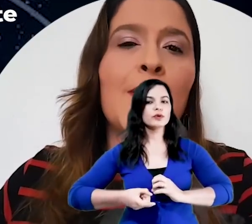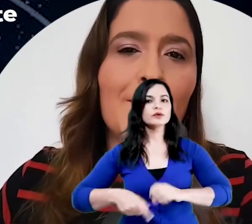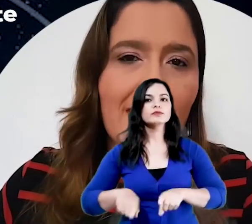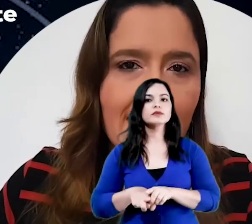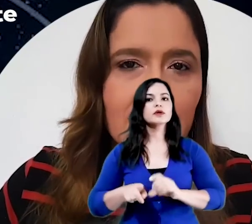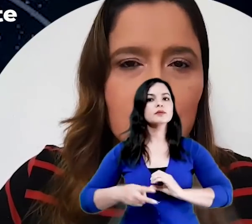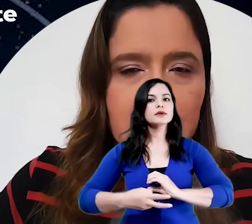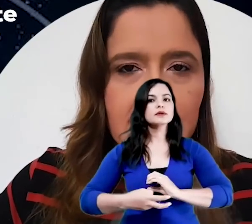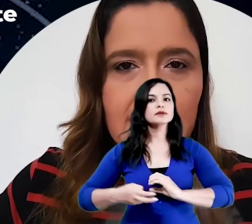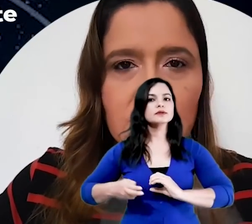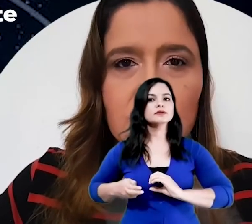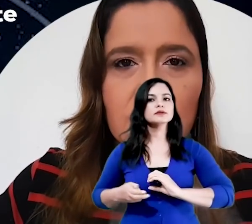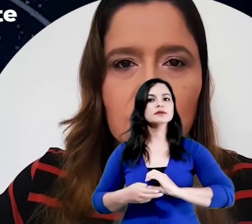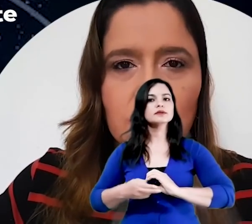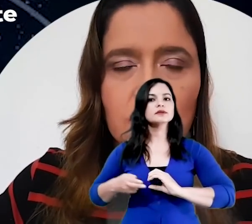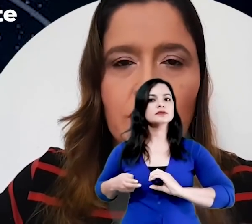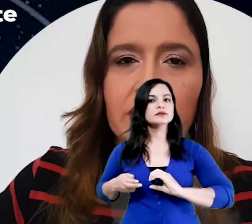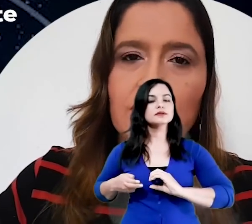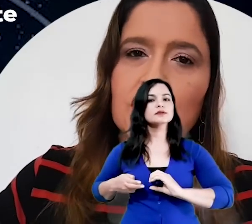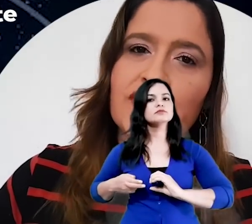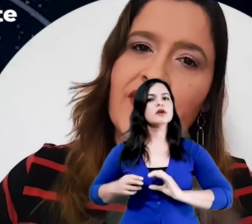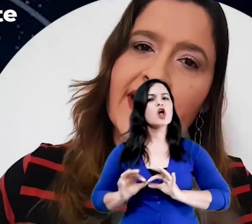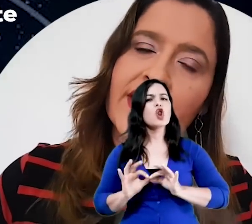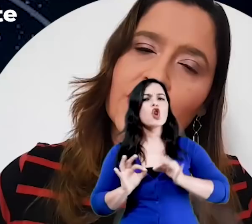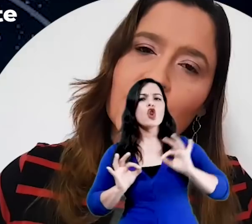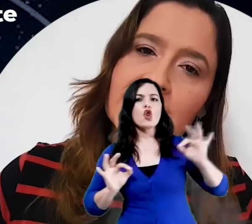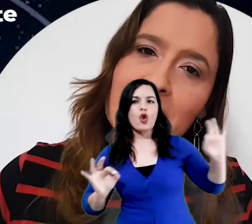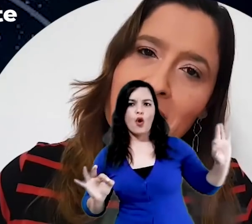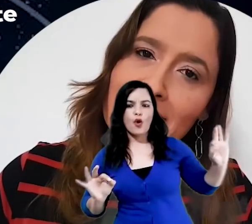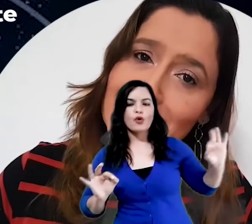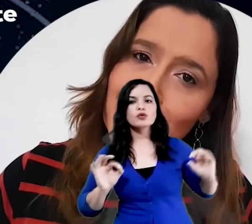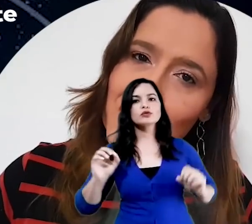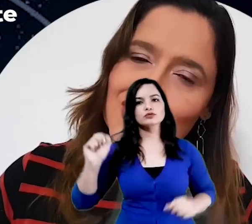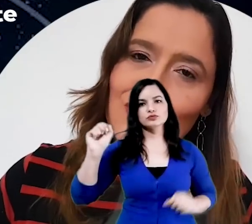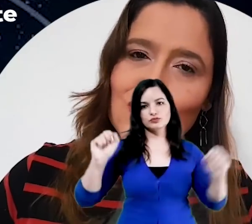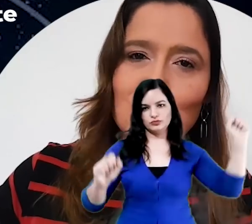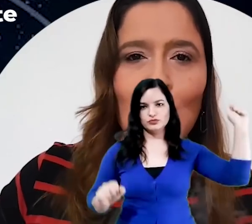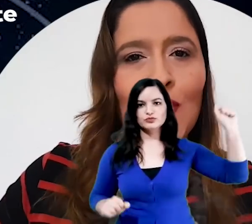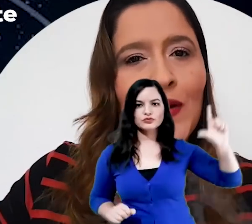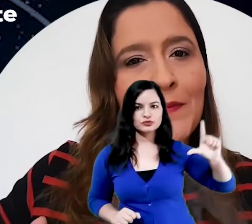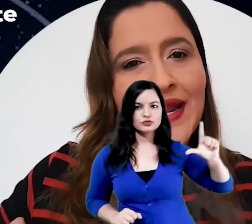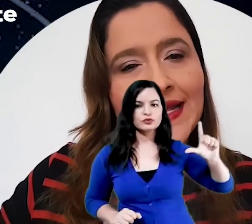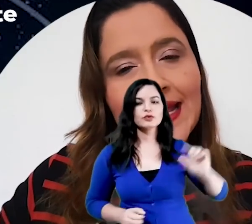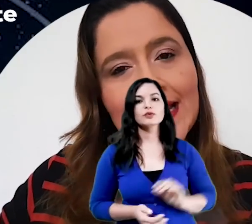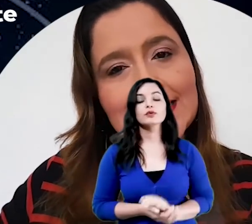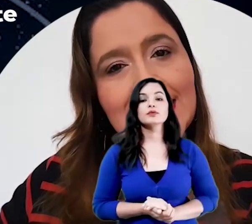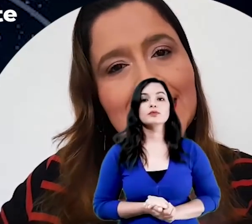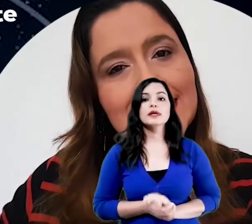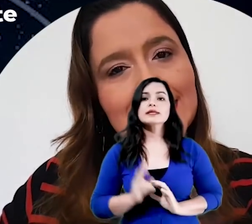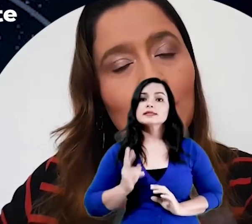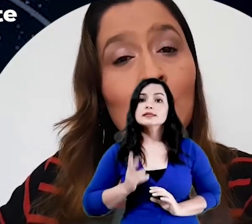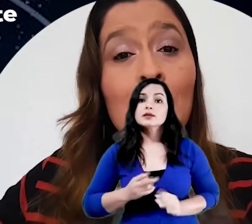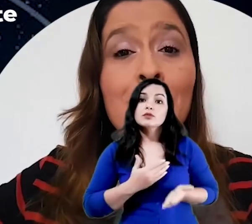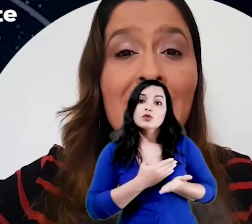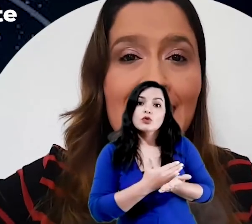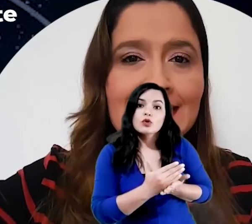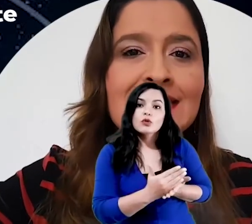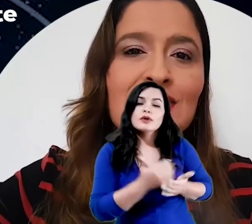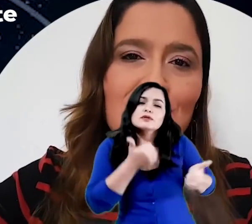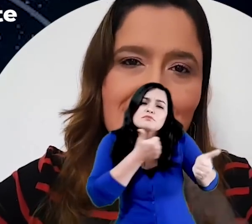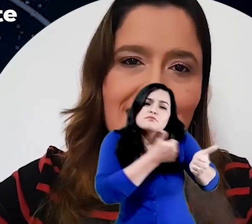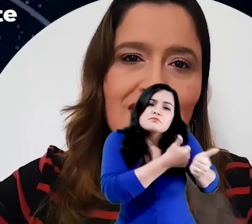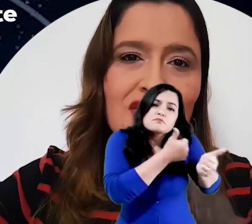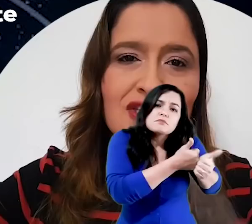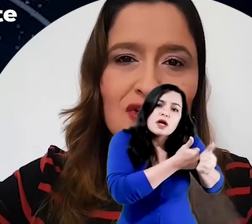estão mais distantes do Sol. Então a gente vai do que está mais próximo do Sol para aqueles que estão